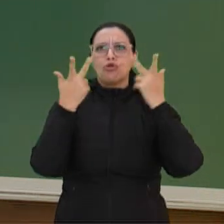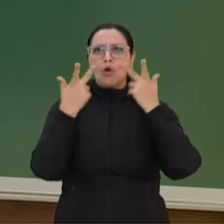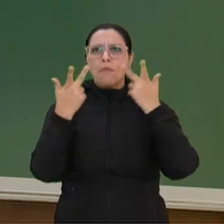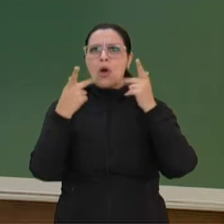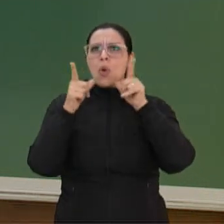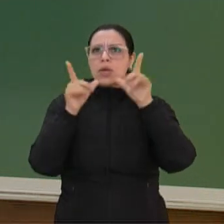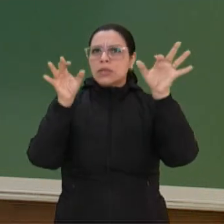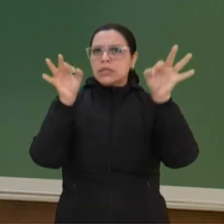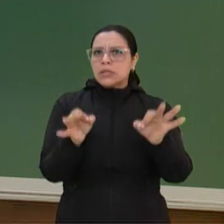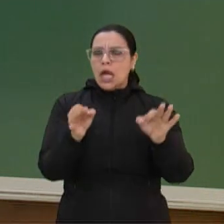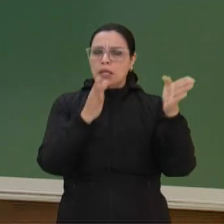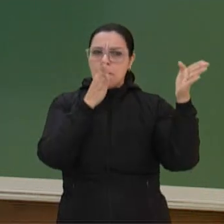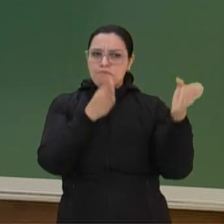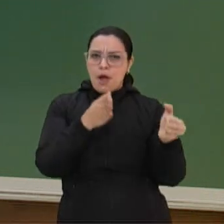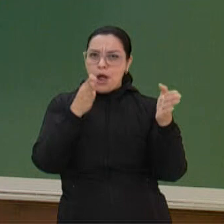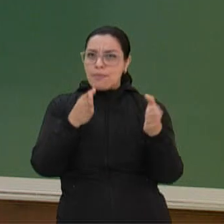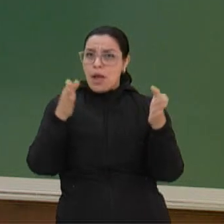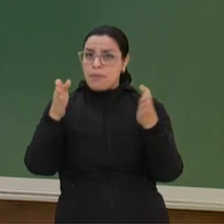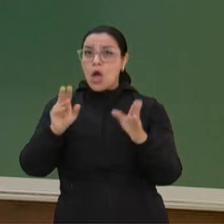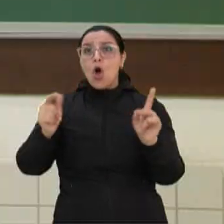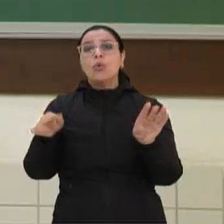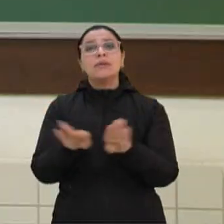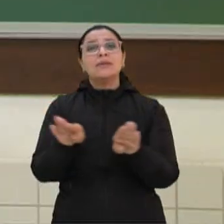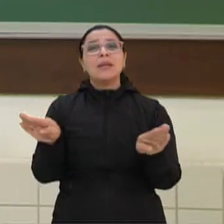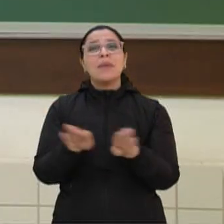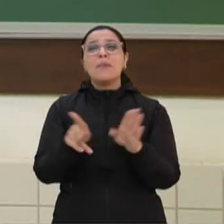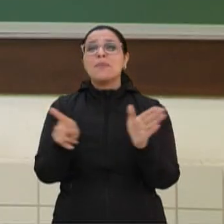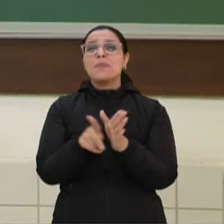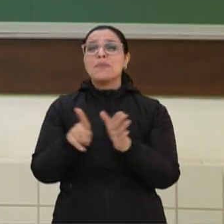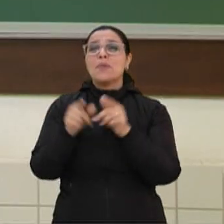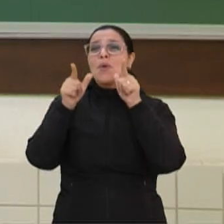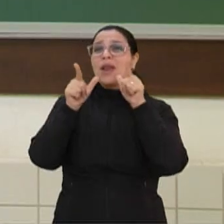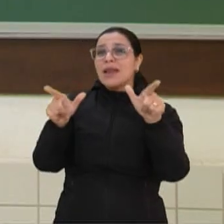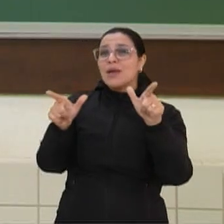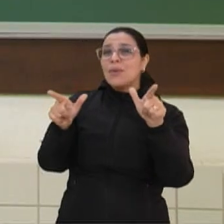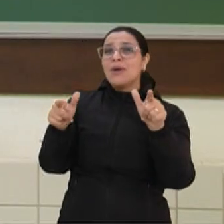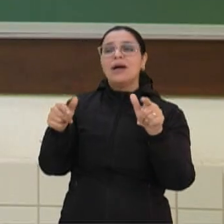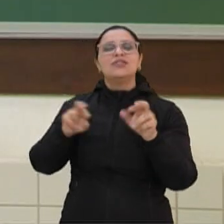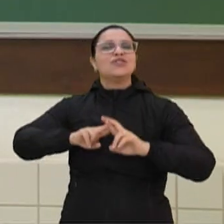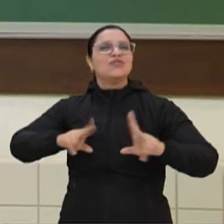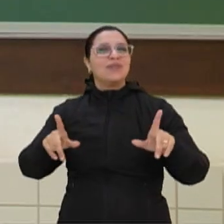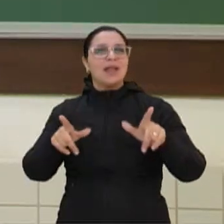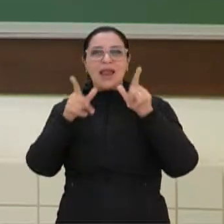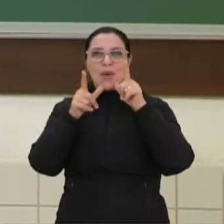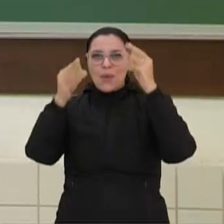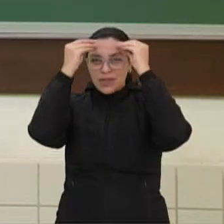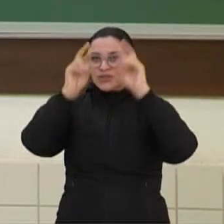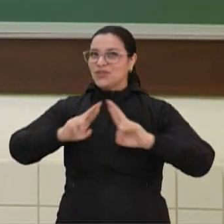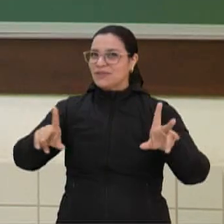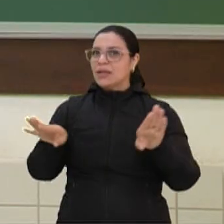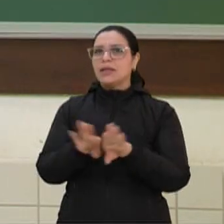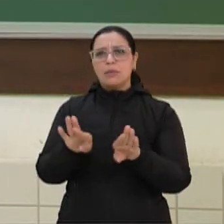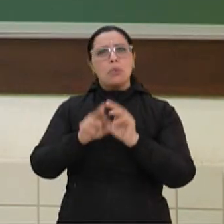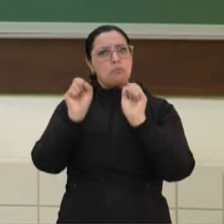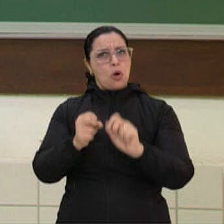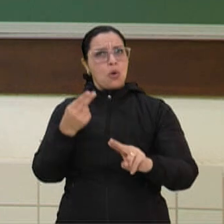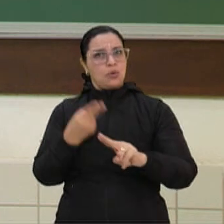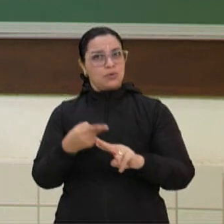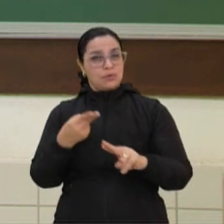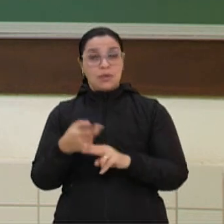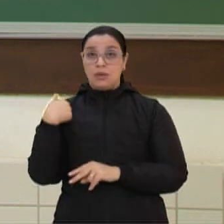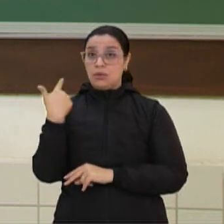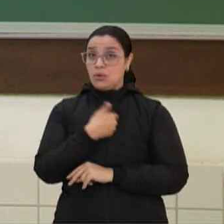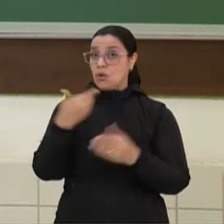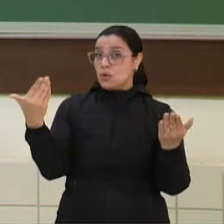usar a linguagem formal, como eu posso usar também a linguagem informal. É claro que aqui eu